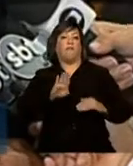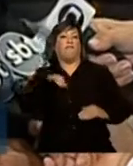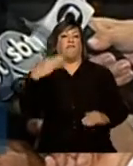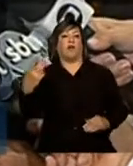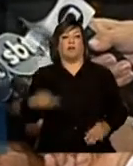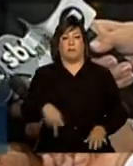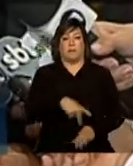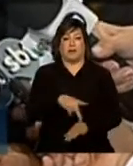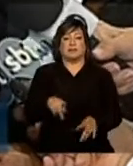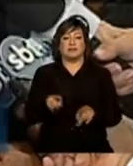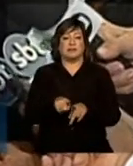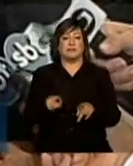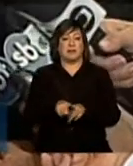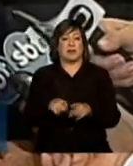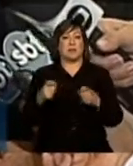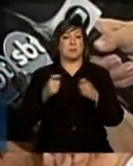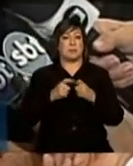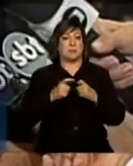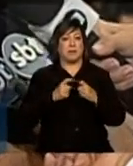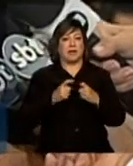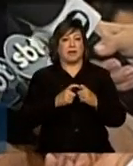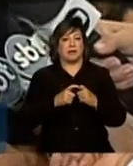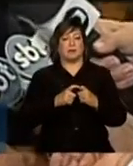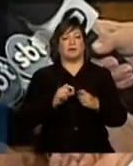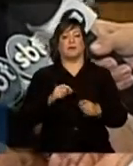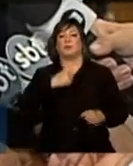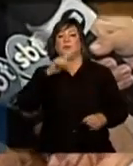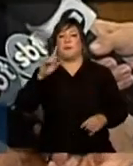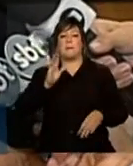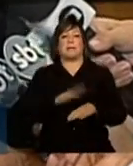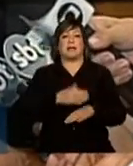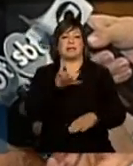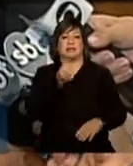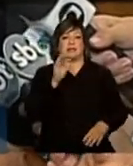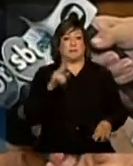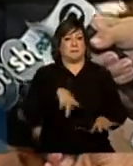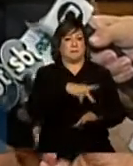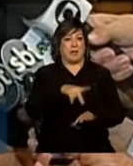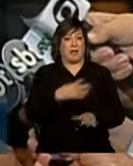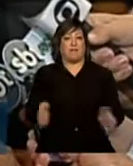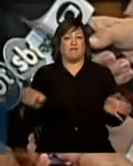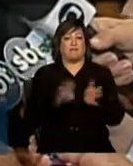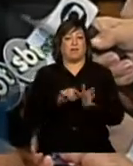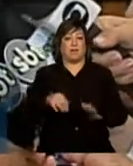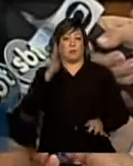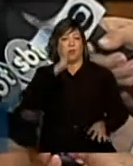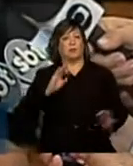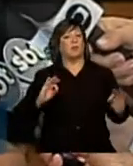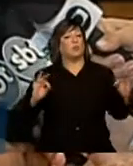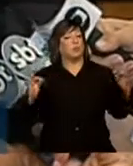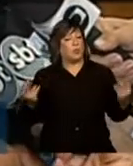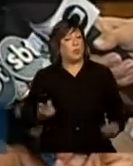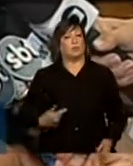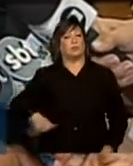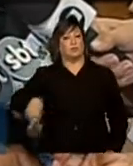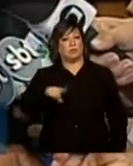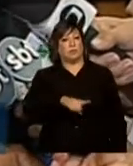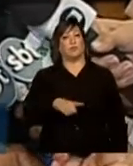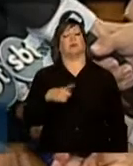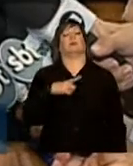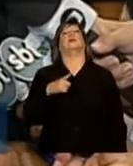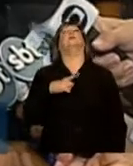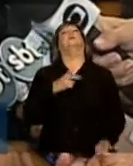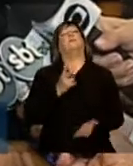Brasil e médicos dos mais de 60 países que vieram para o Brasil, todos eles passam pelo